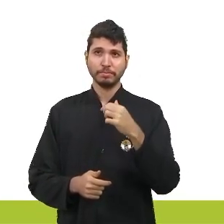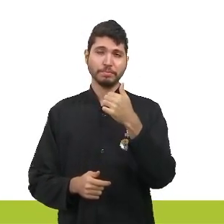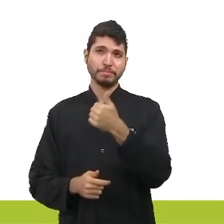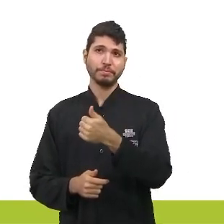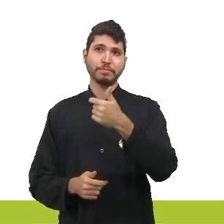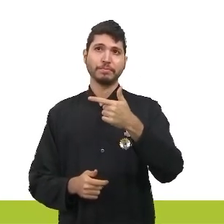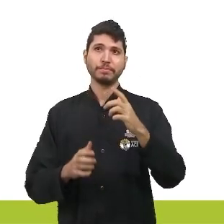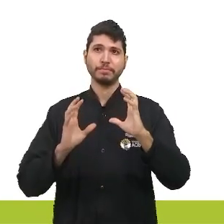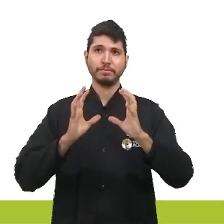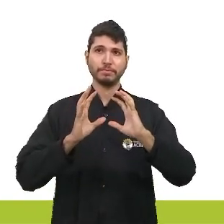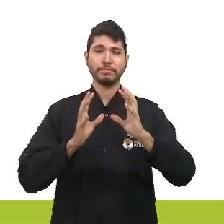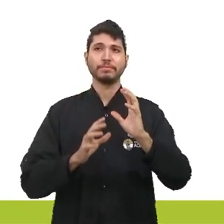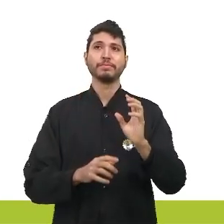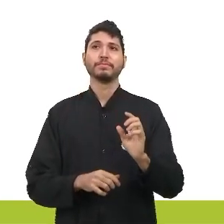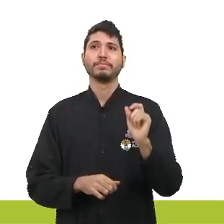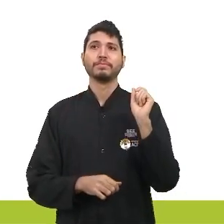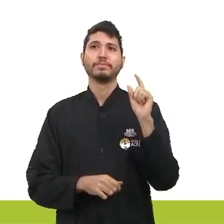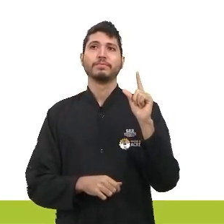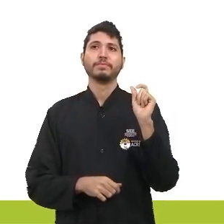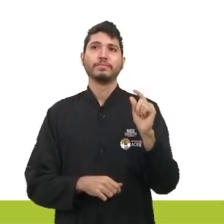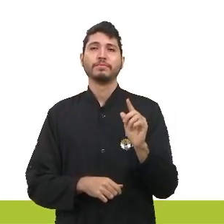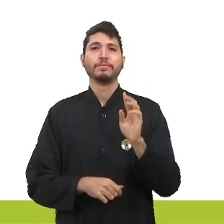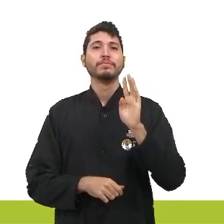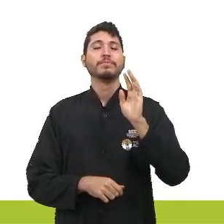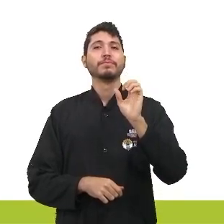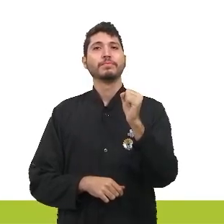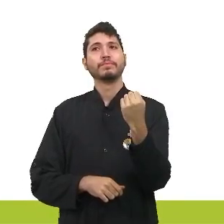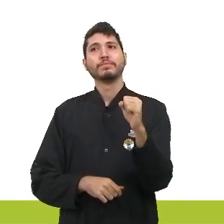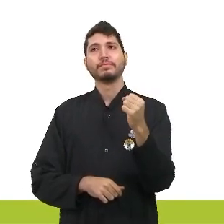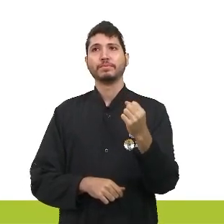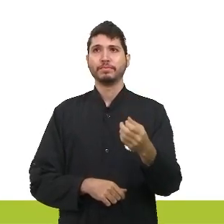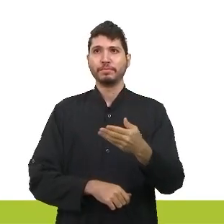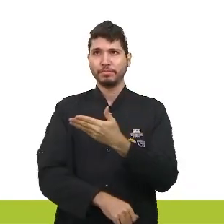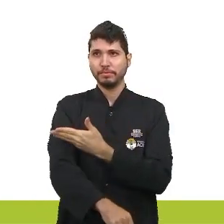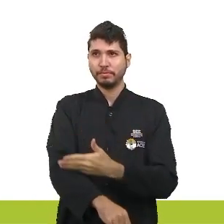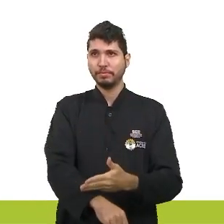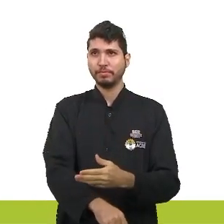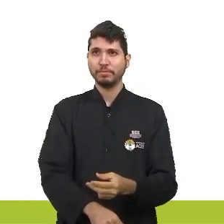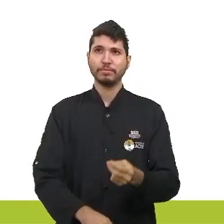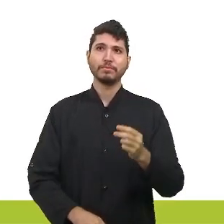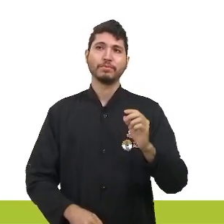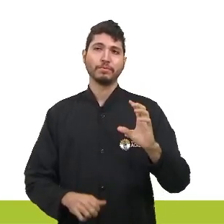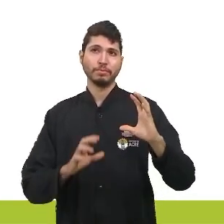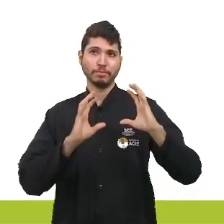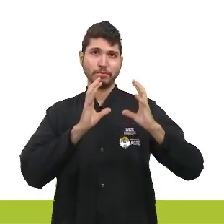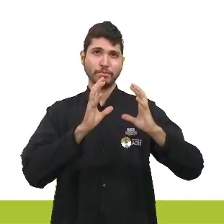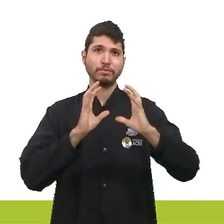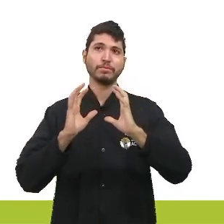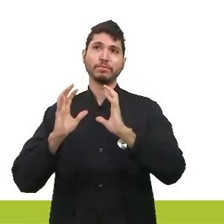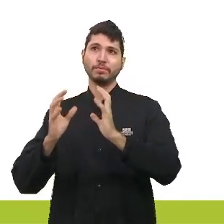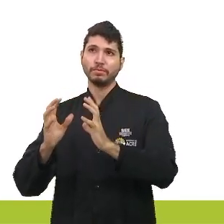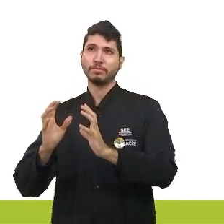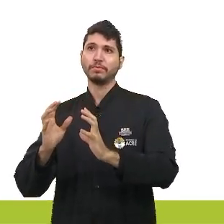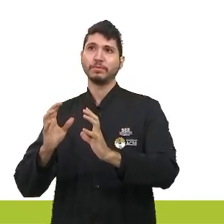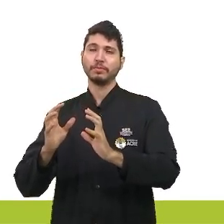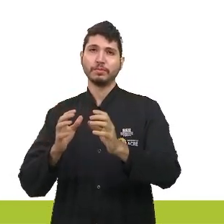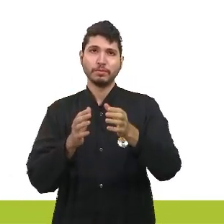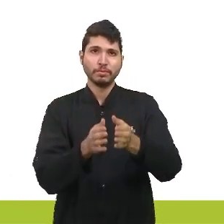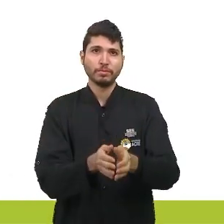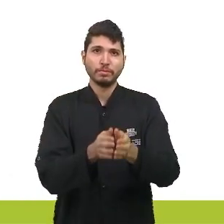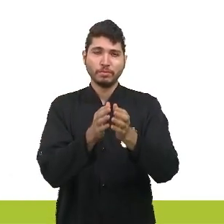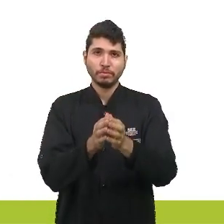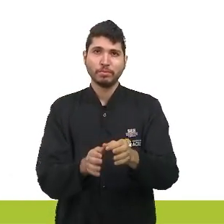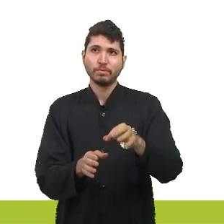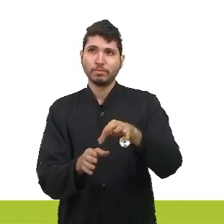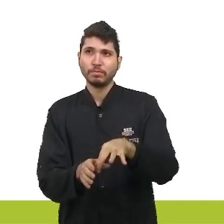2 bolas são sorteadas uma após a outra. Qual é a probabilidade de